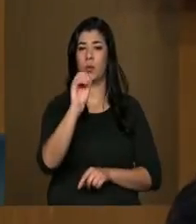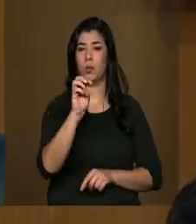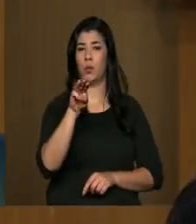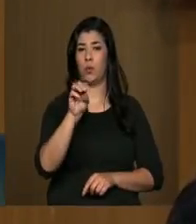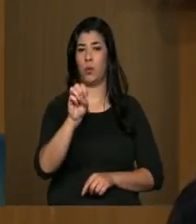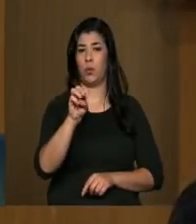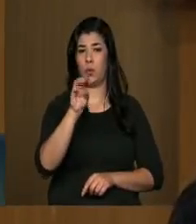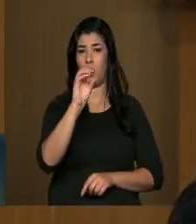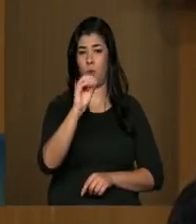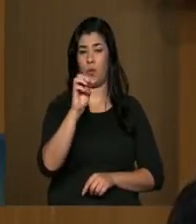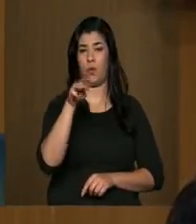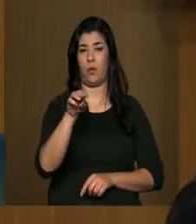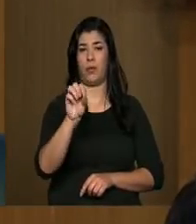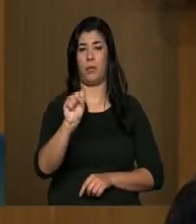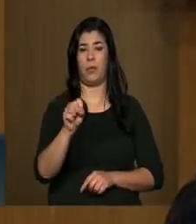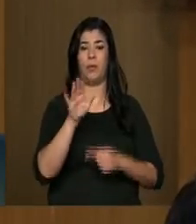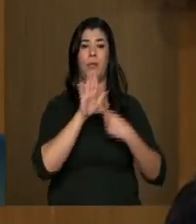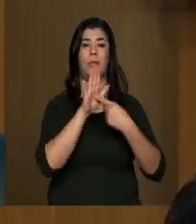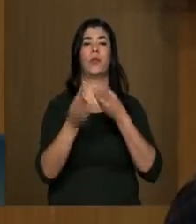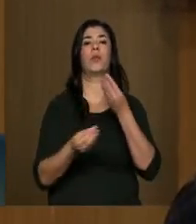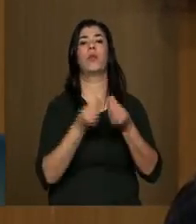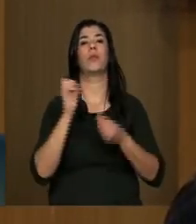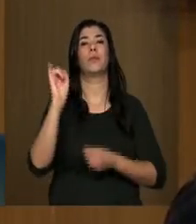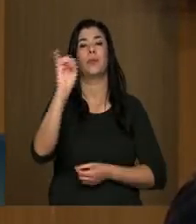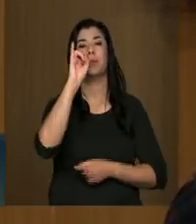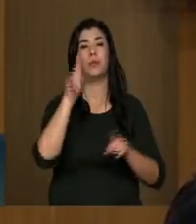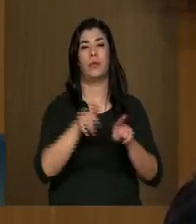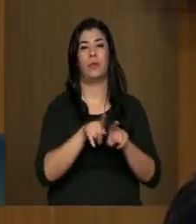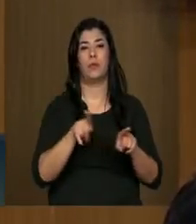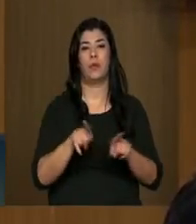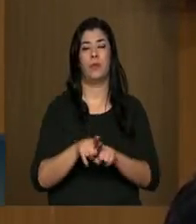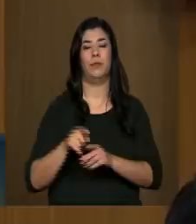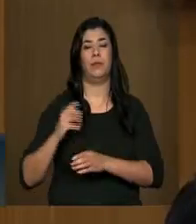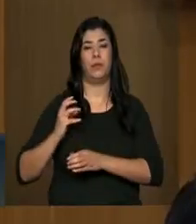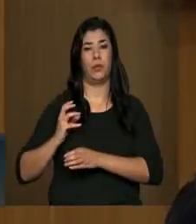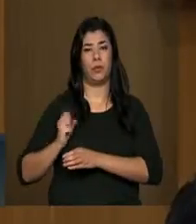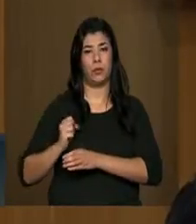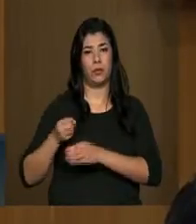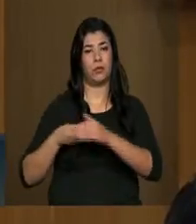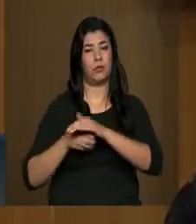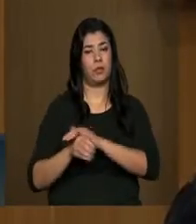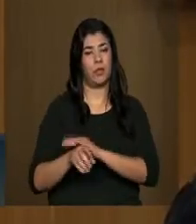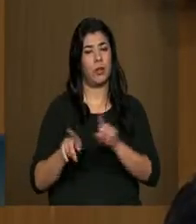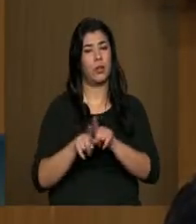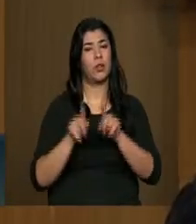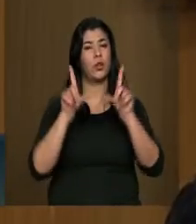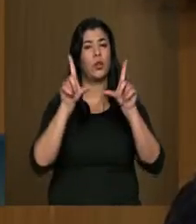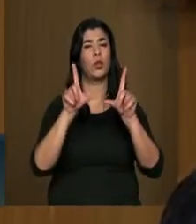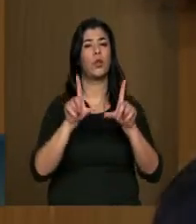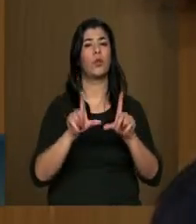científicos evidenciam a importância do aleitamento materno para a redução da mortalidade infantil, que